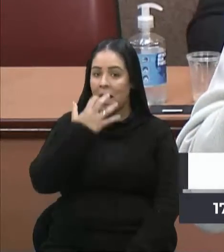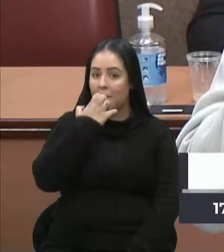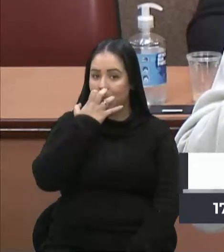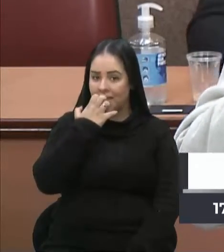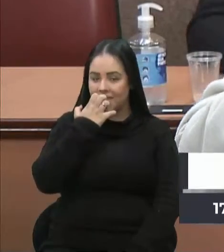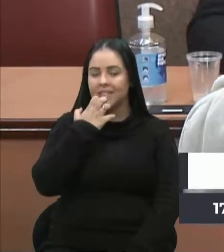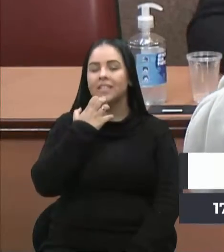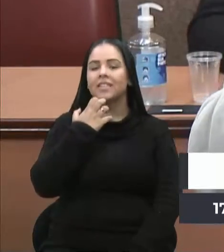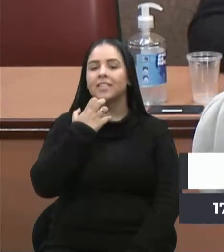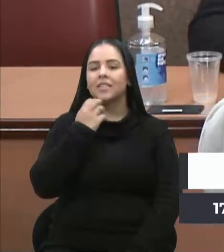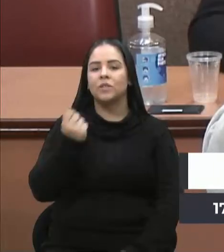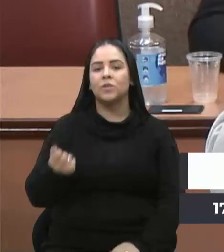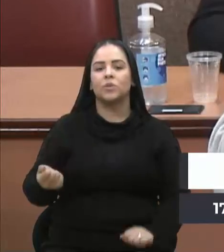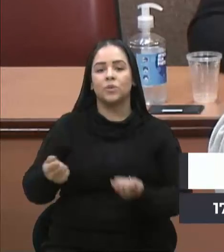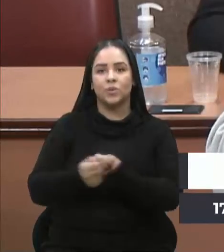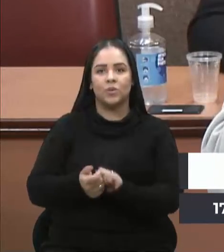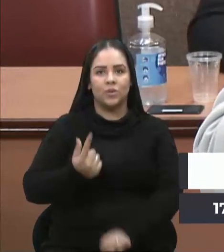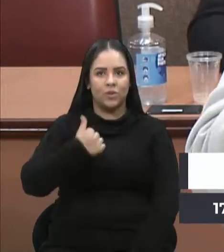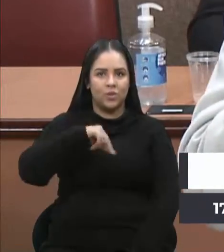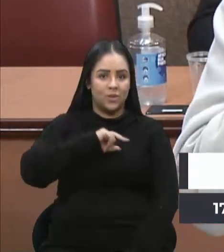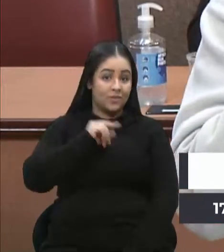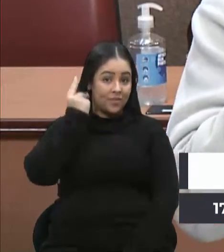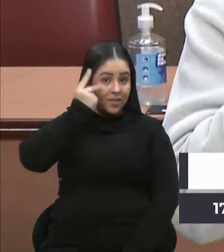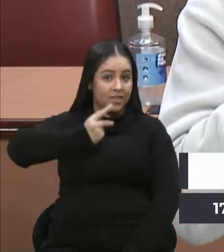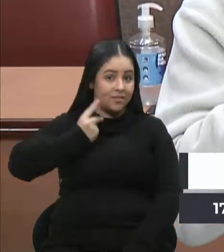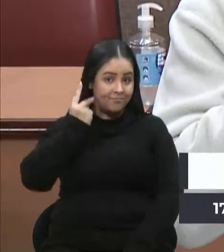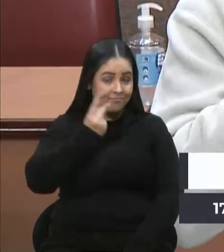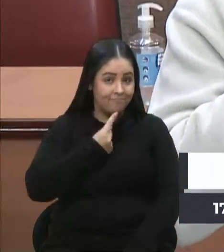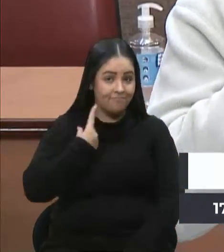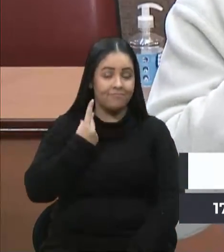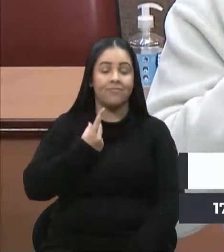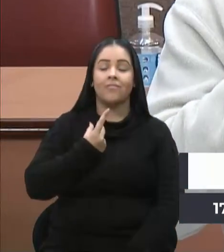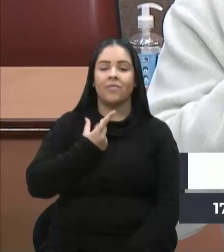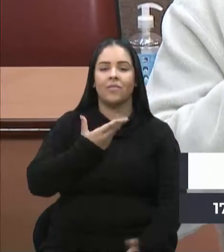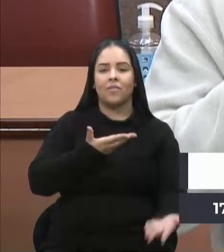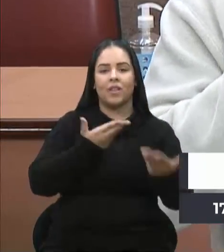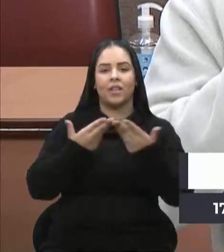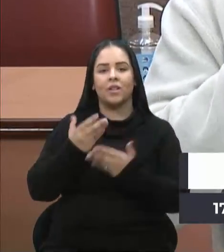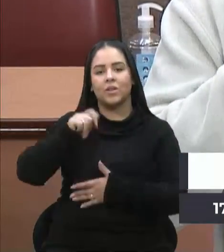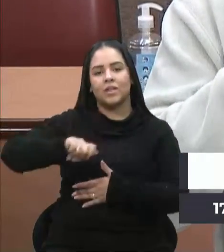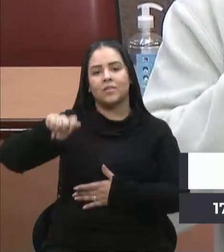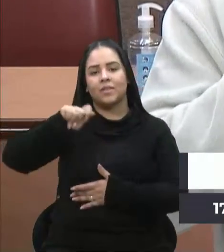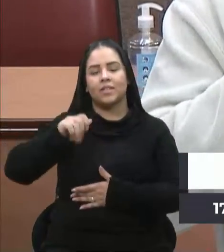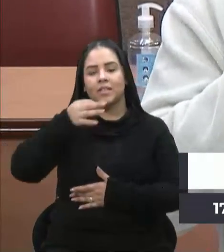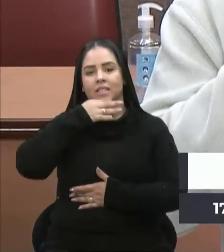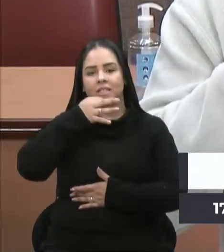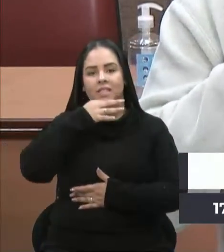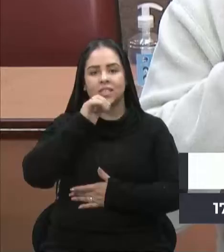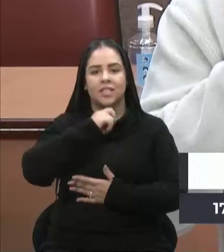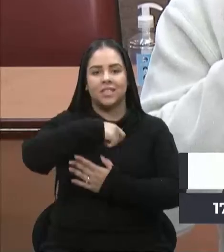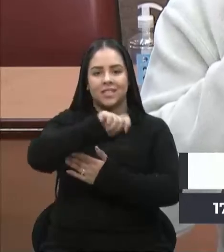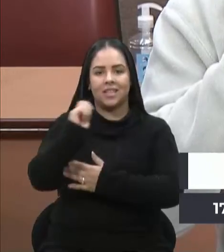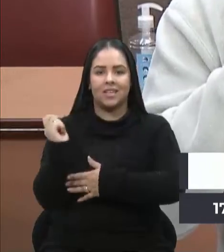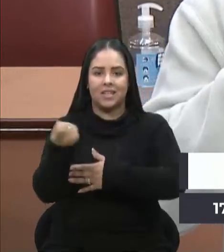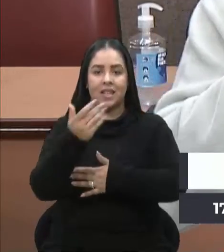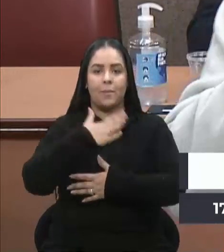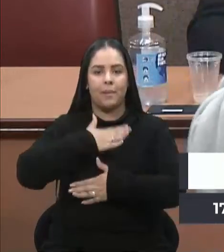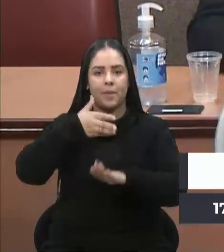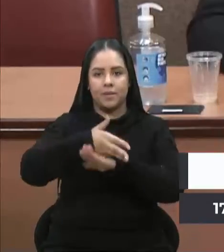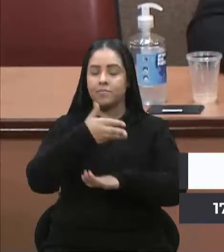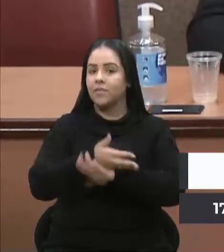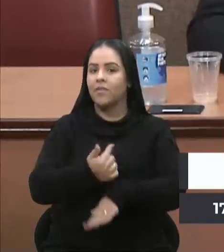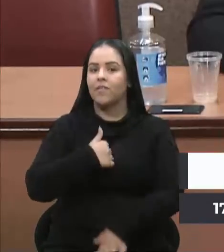presente e nós né Vereador Camilo Somos convidados pela associação Caxiense de tênis a participar eu já confirmei minha